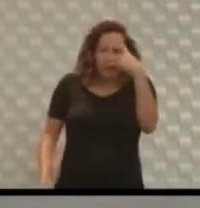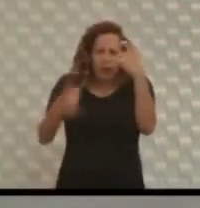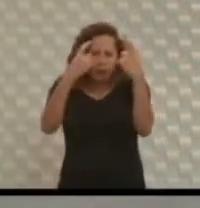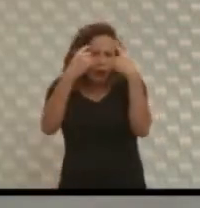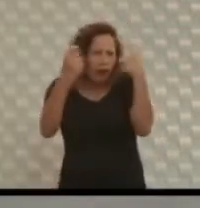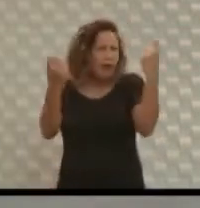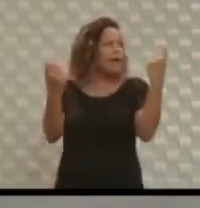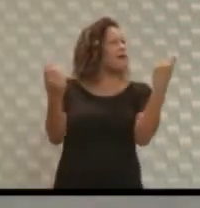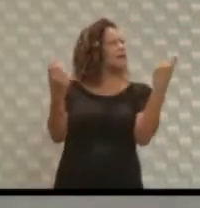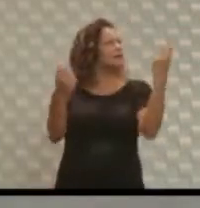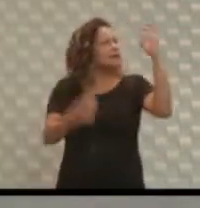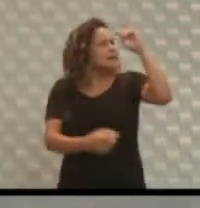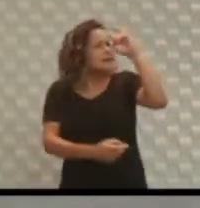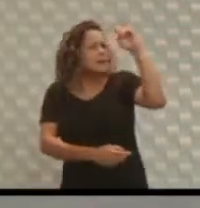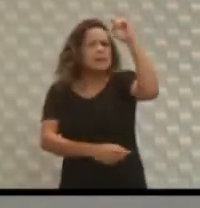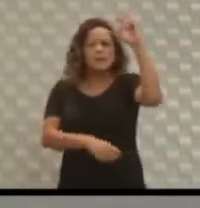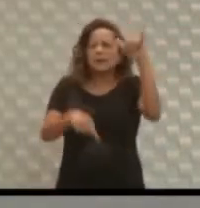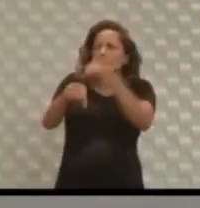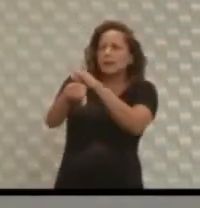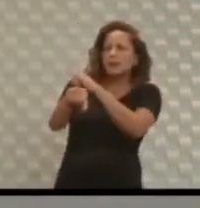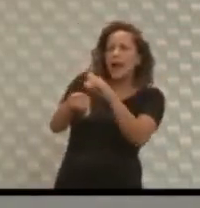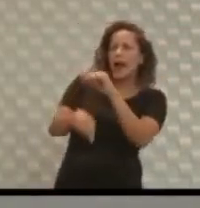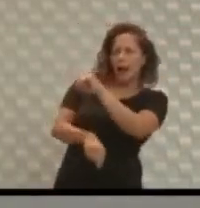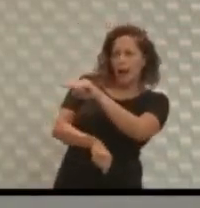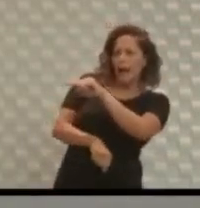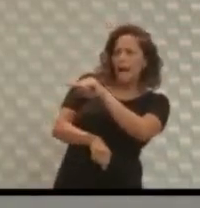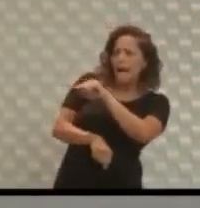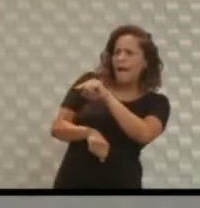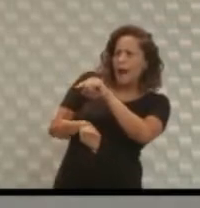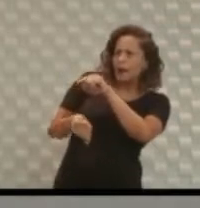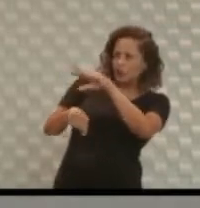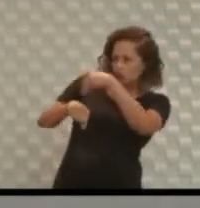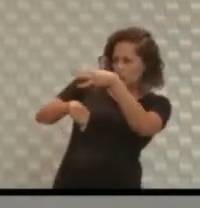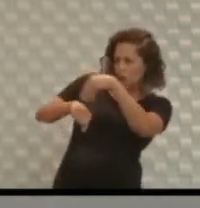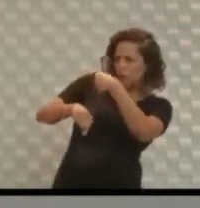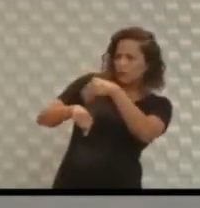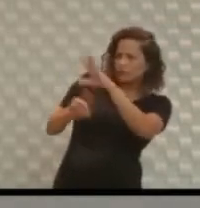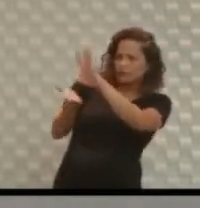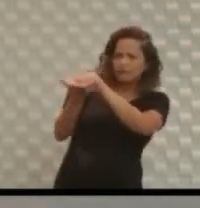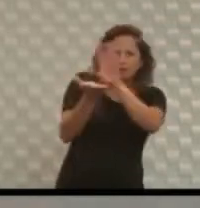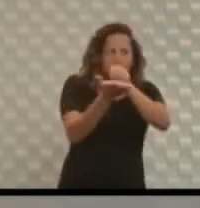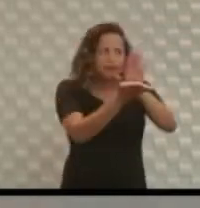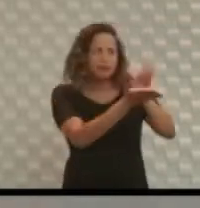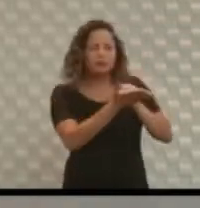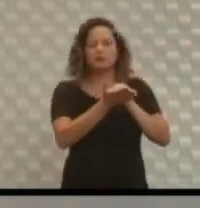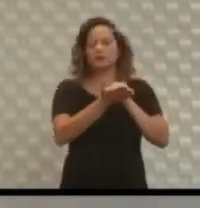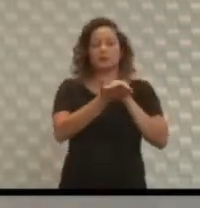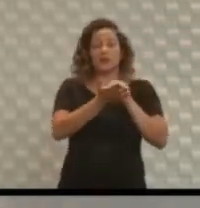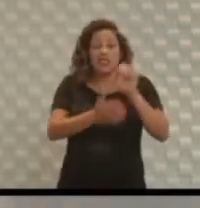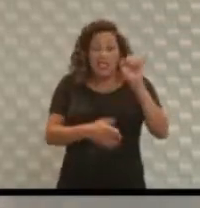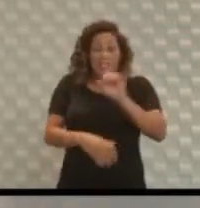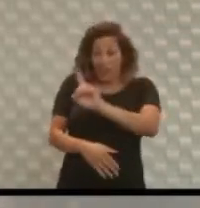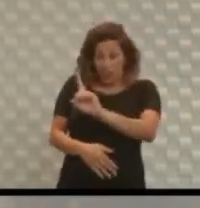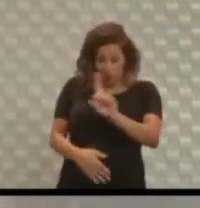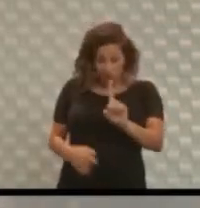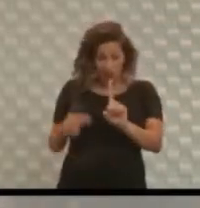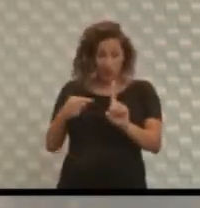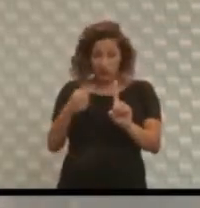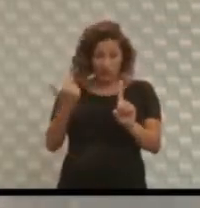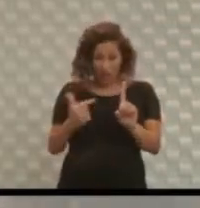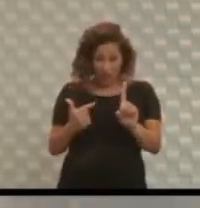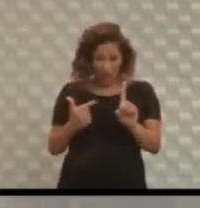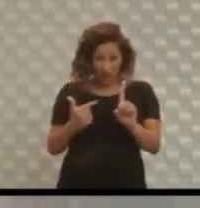técnicas experimentadas que deu certo para uns, para outros não, mas se Deus não estiver ali, não